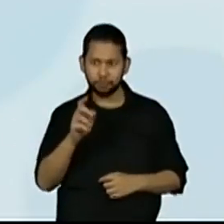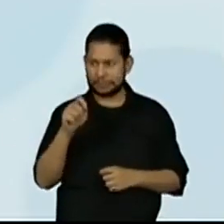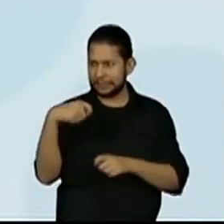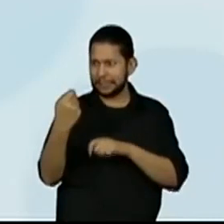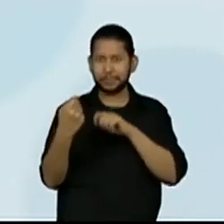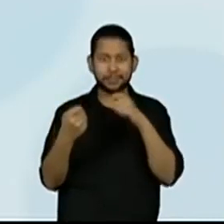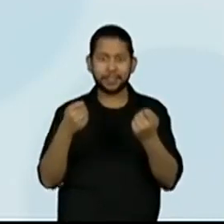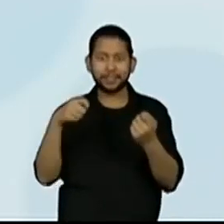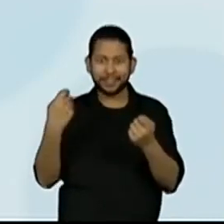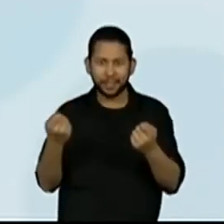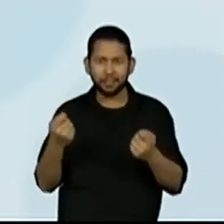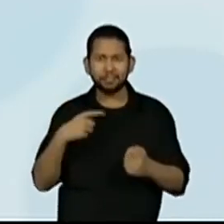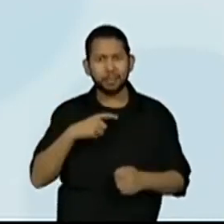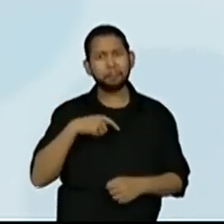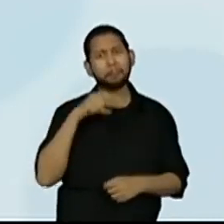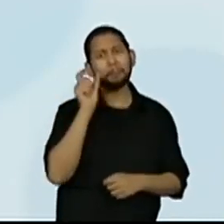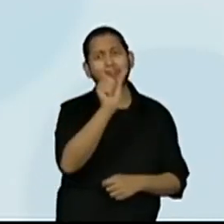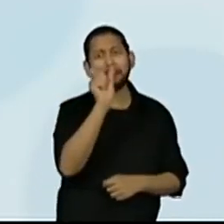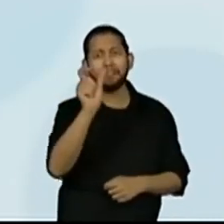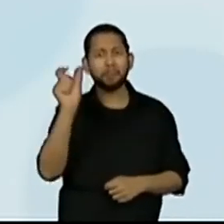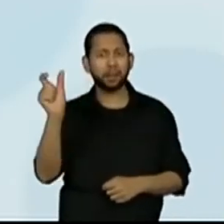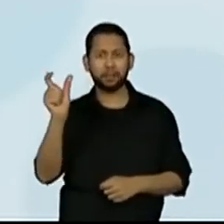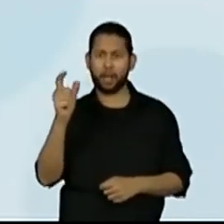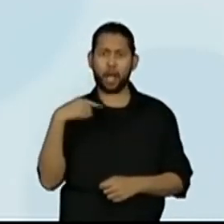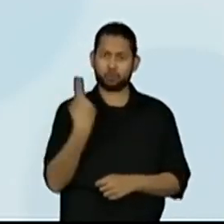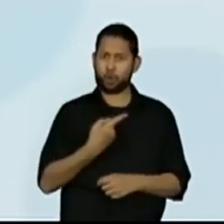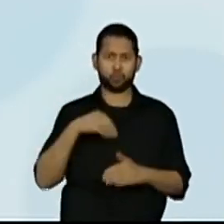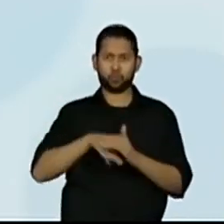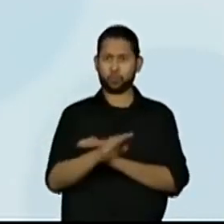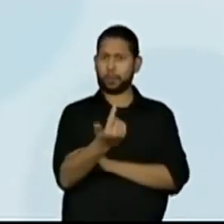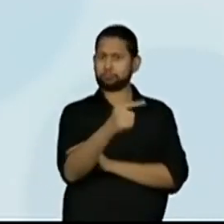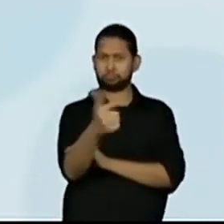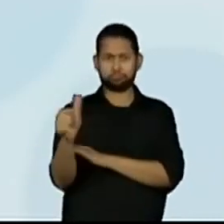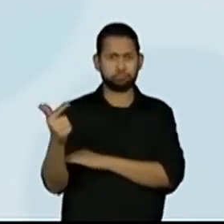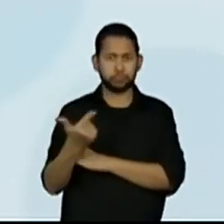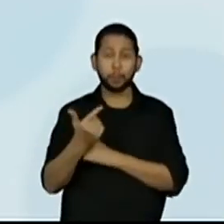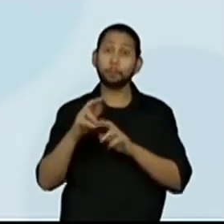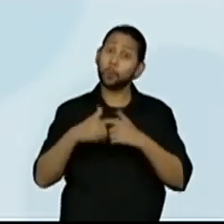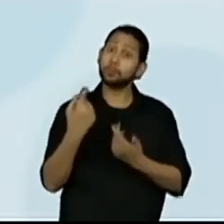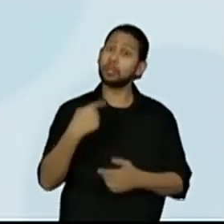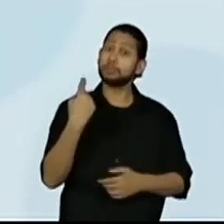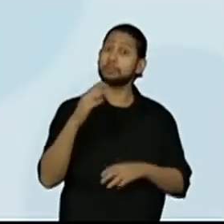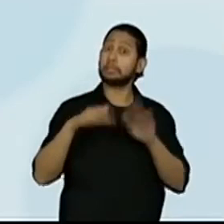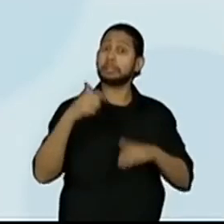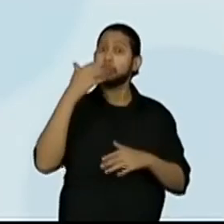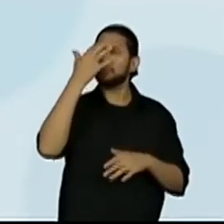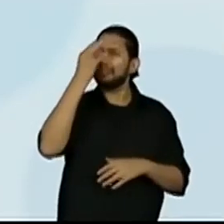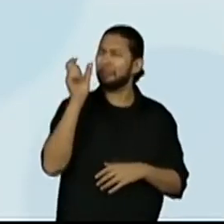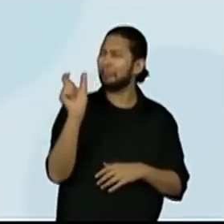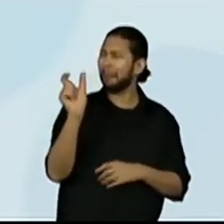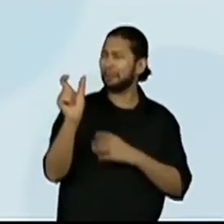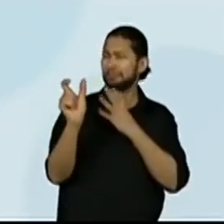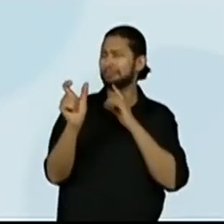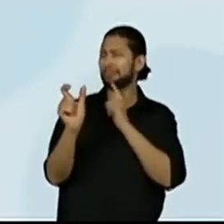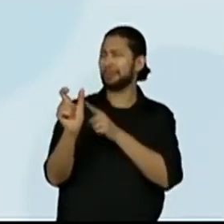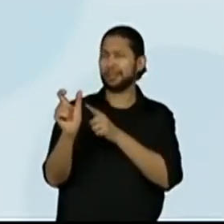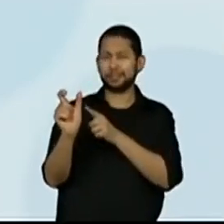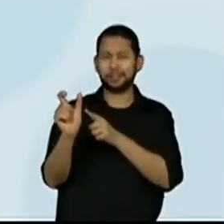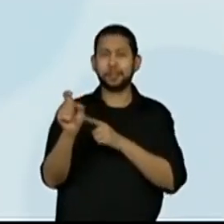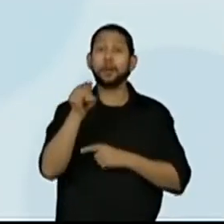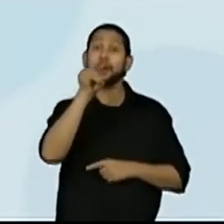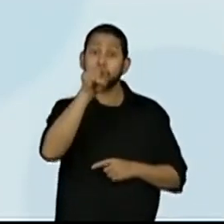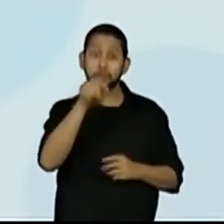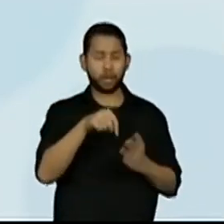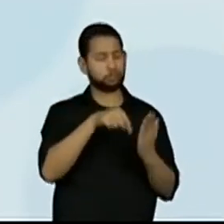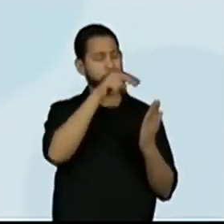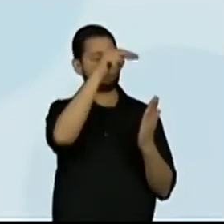cordel. Palavras que costumeiramente não falamos no nosso dia a dia, por isso às vezes não compreendemos. Então a primeira sugestão é que vocês façam uma